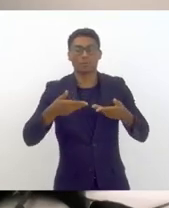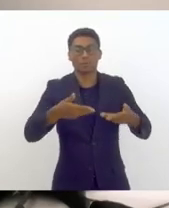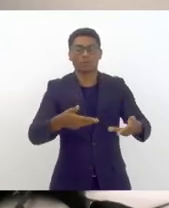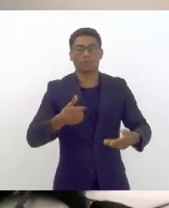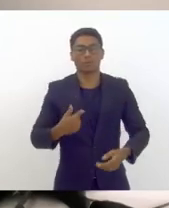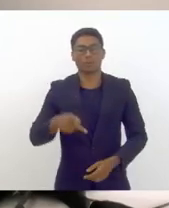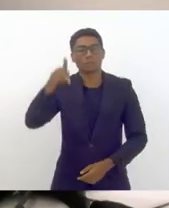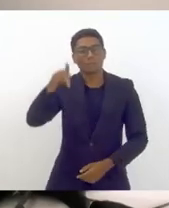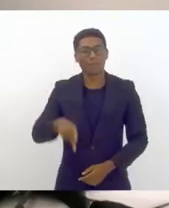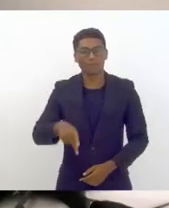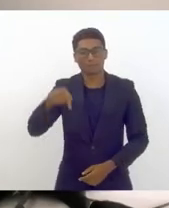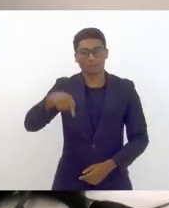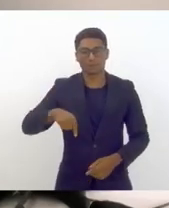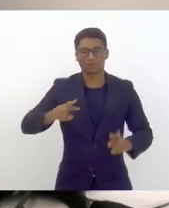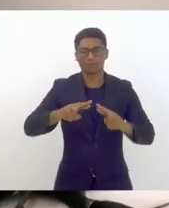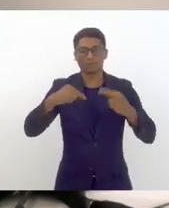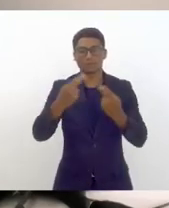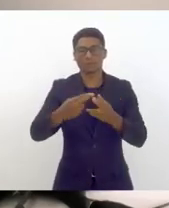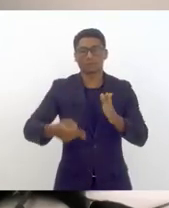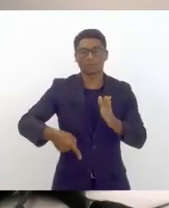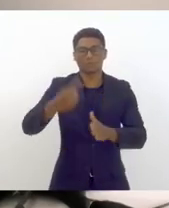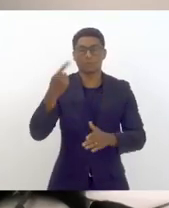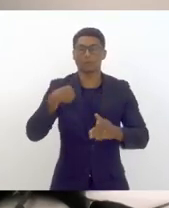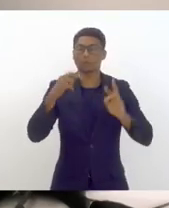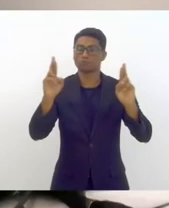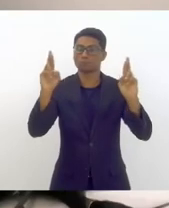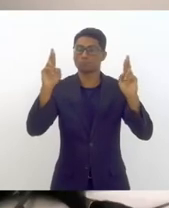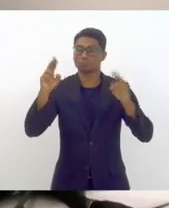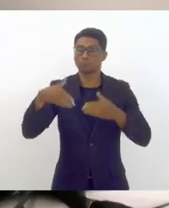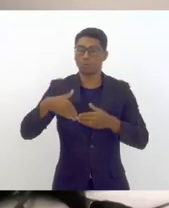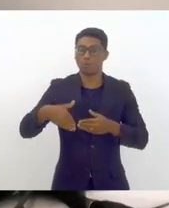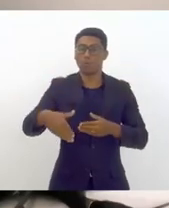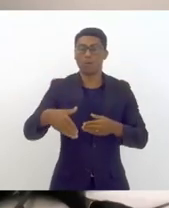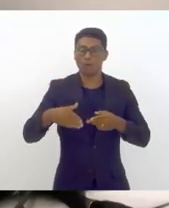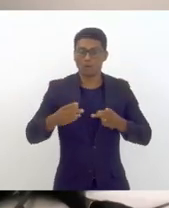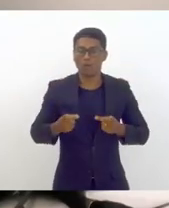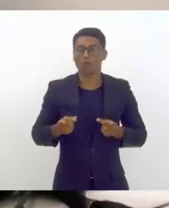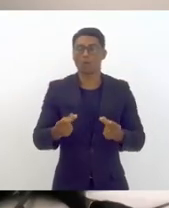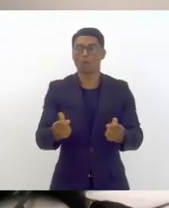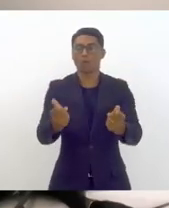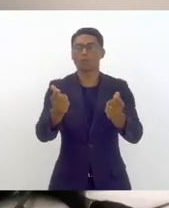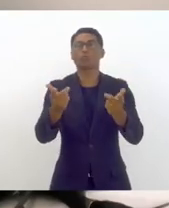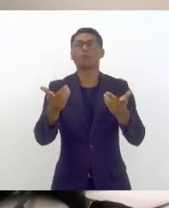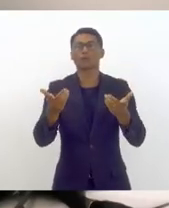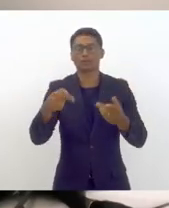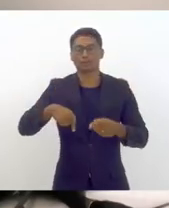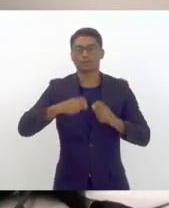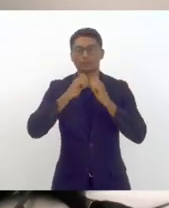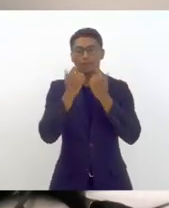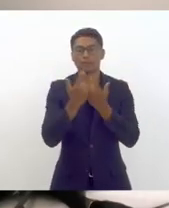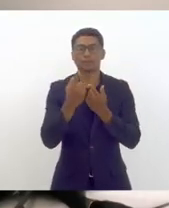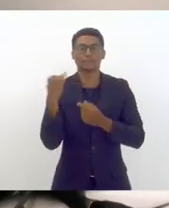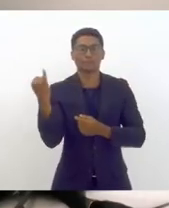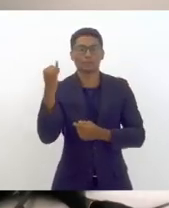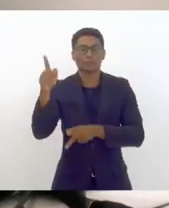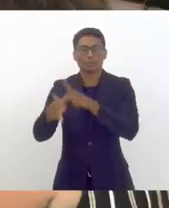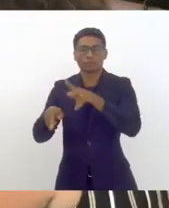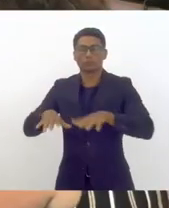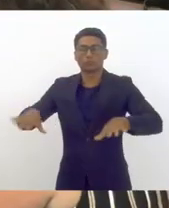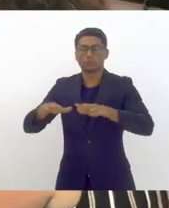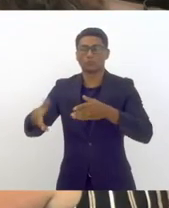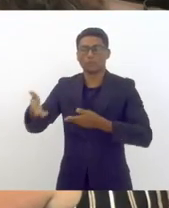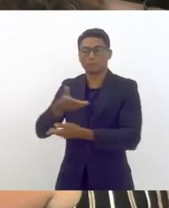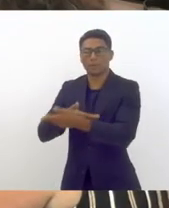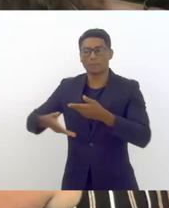desse marco inicial, que eu espero que tenha vida longa aqui na casa, uma importante ferramenta de interação, de participação popular